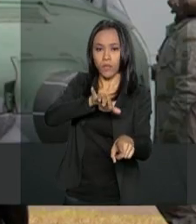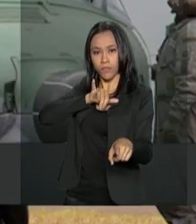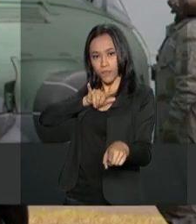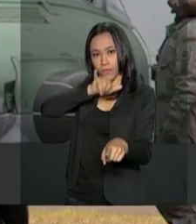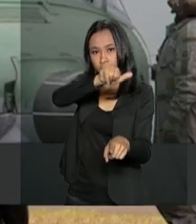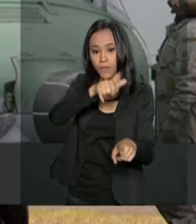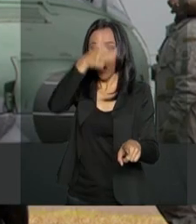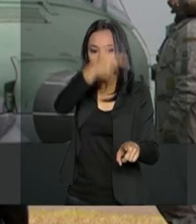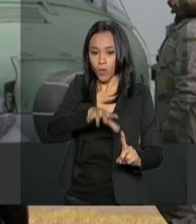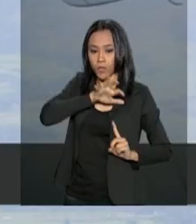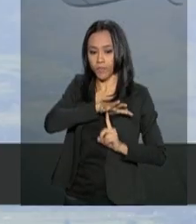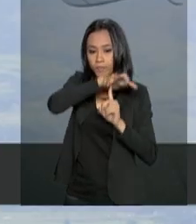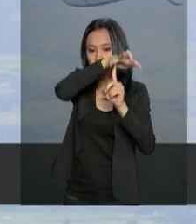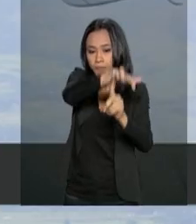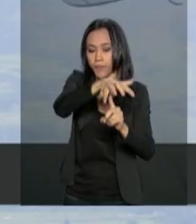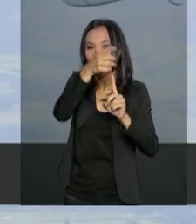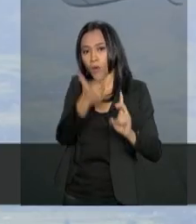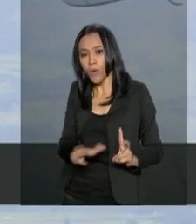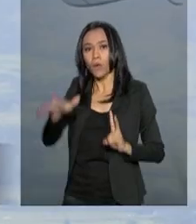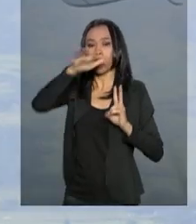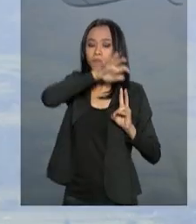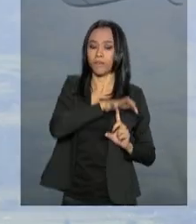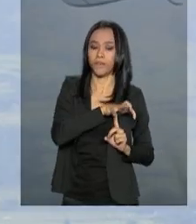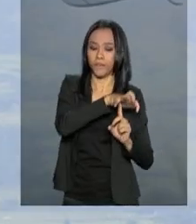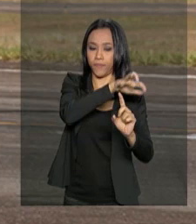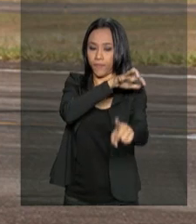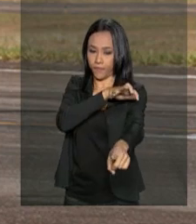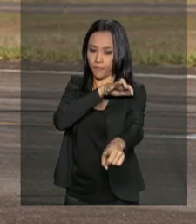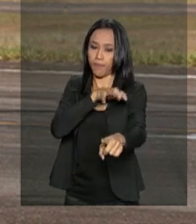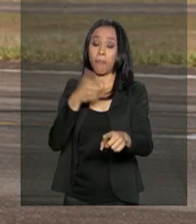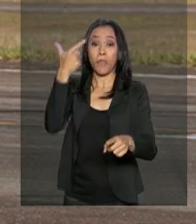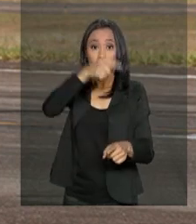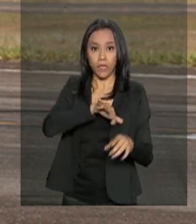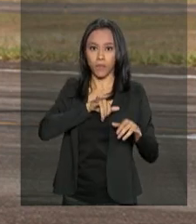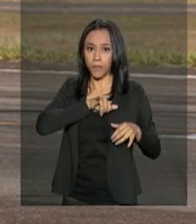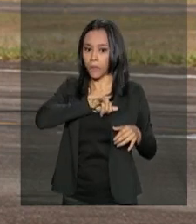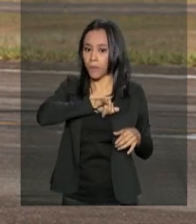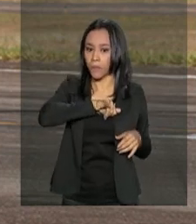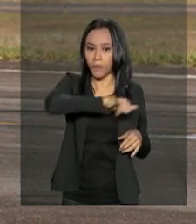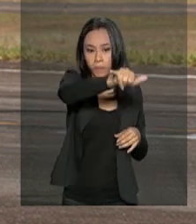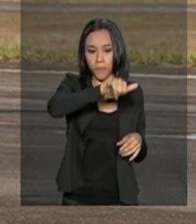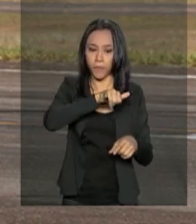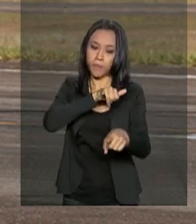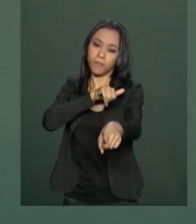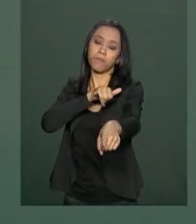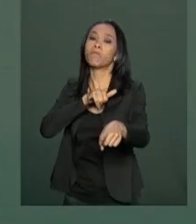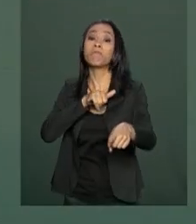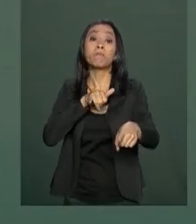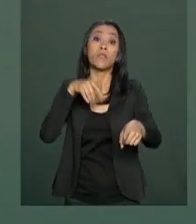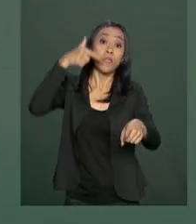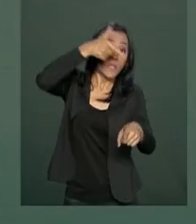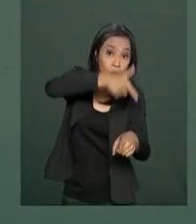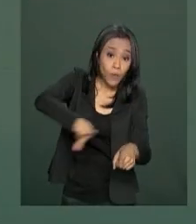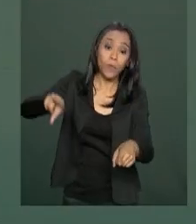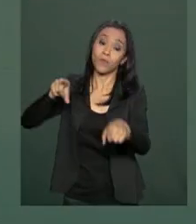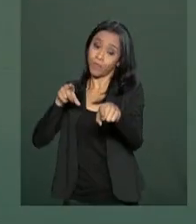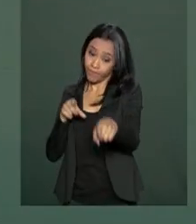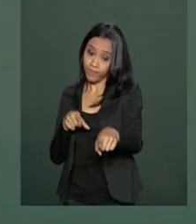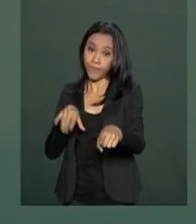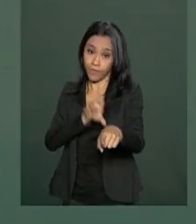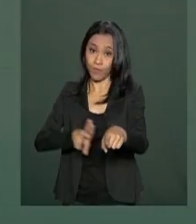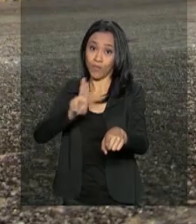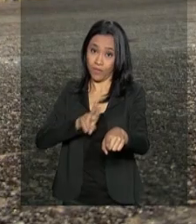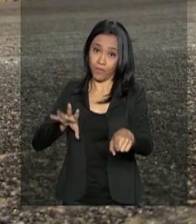h 60 h 36 r que 900 hermes e os e 98